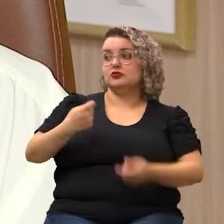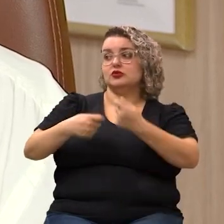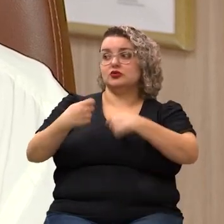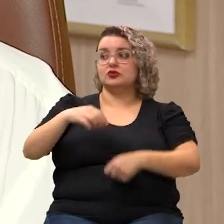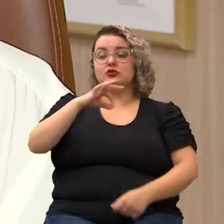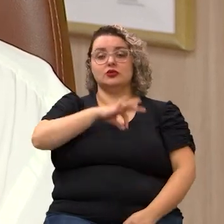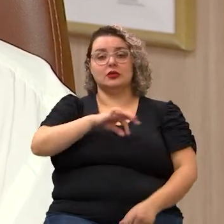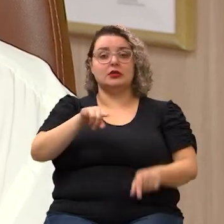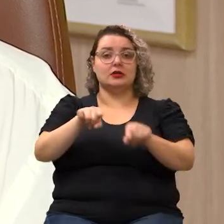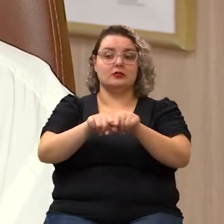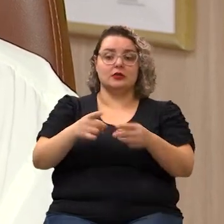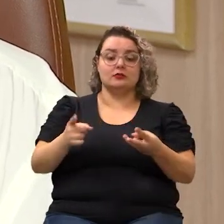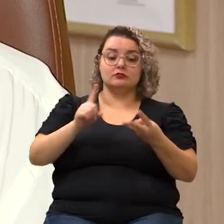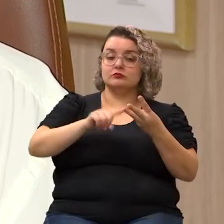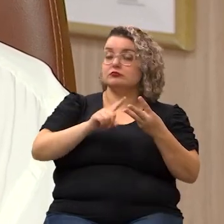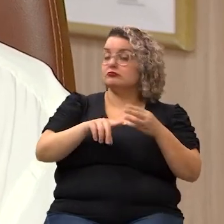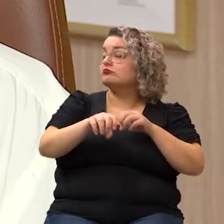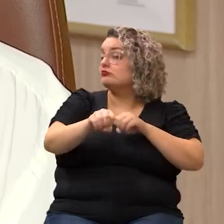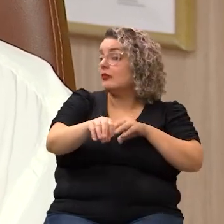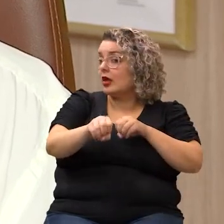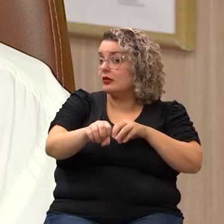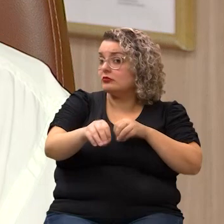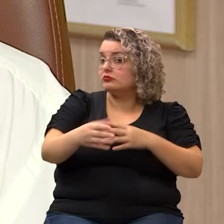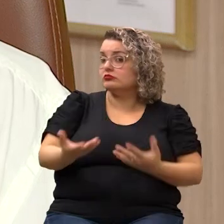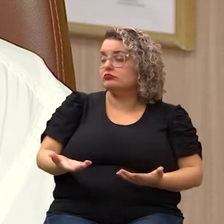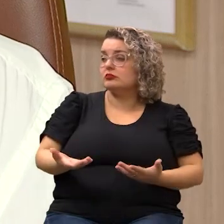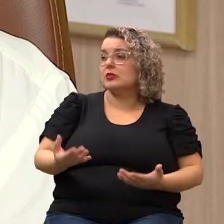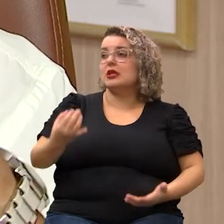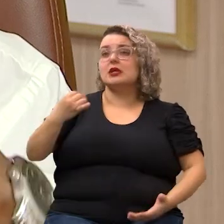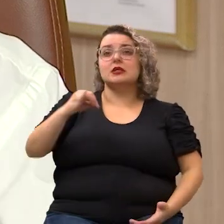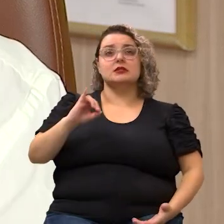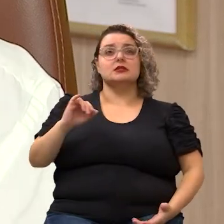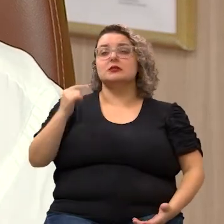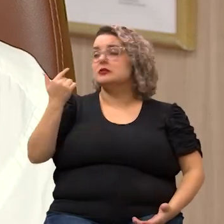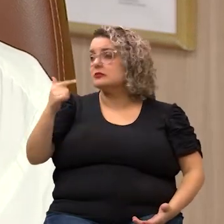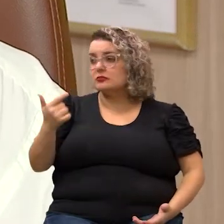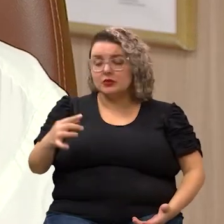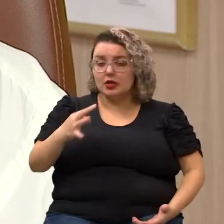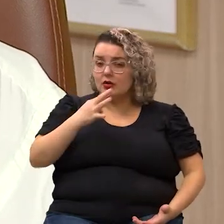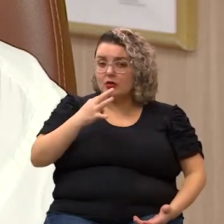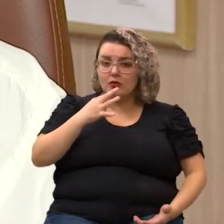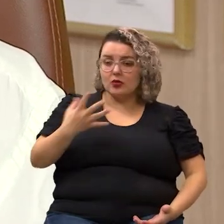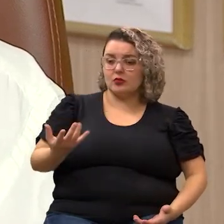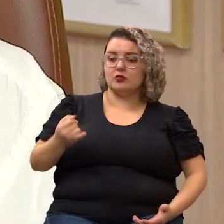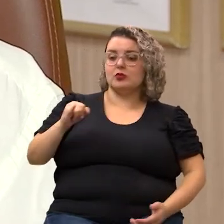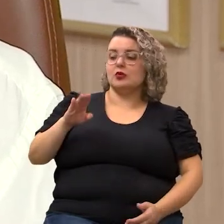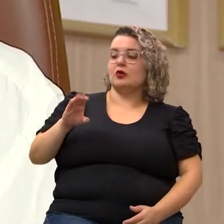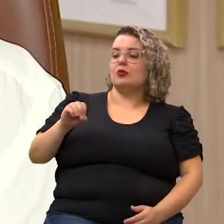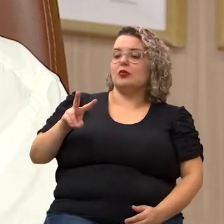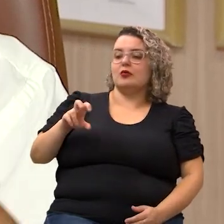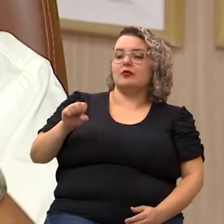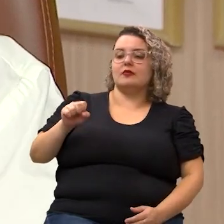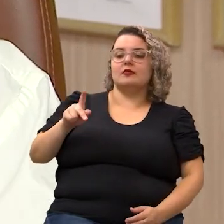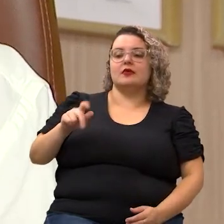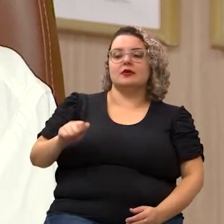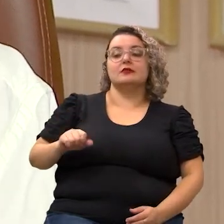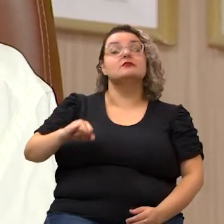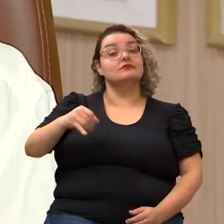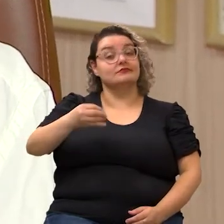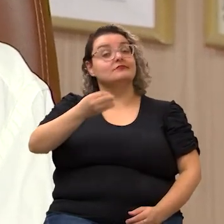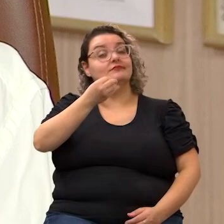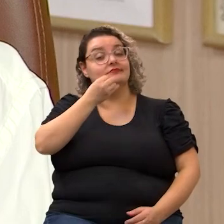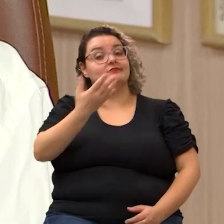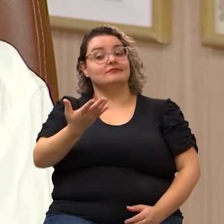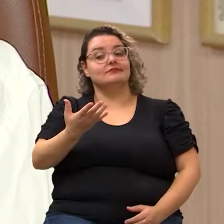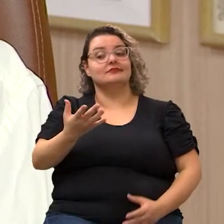também. E educação, porque se você não conhece ainda sobre o Ibovespa, é uma oportunidade